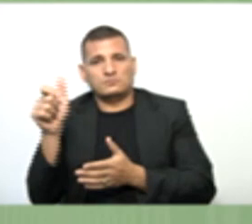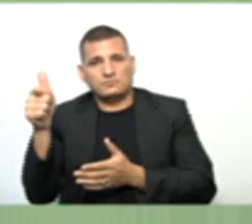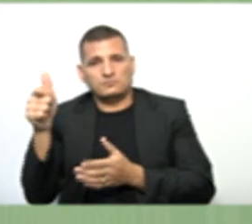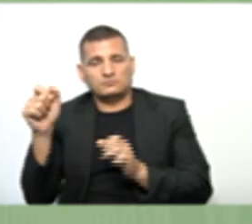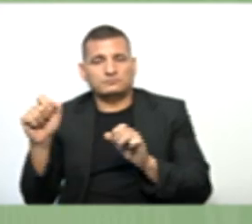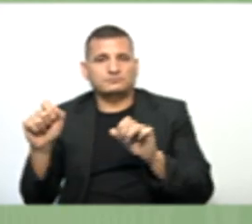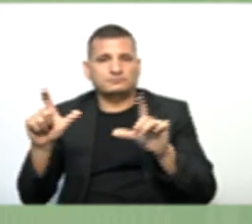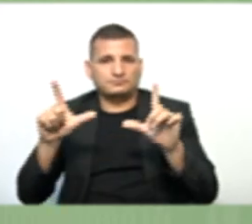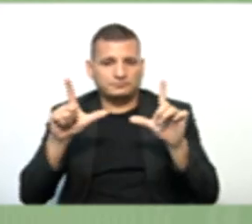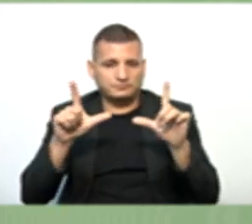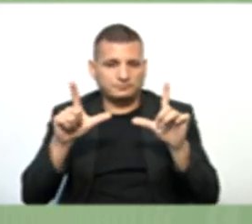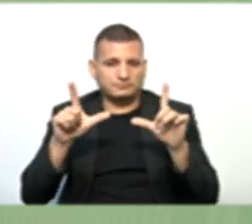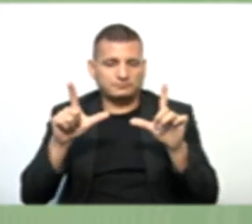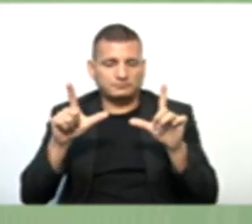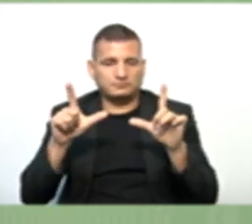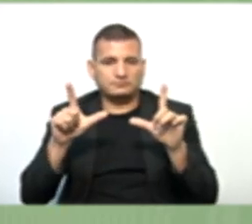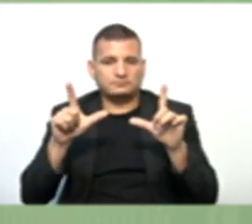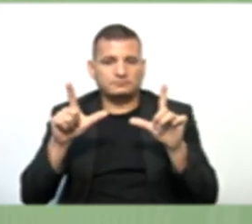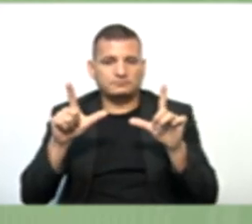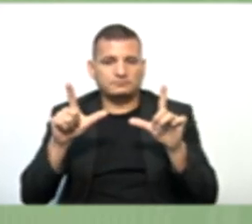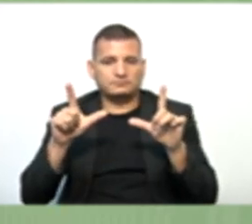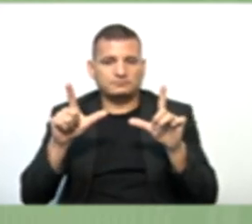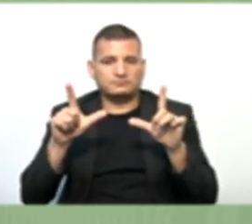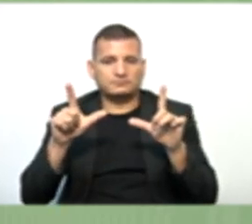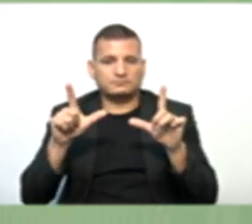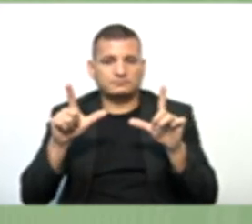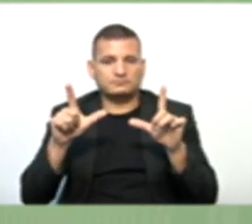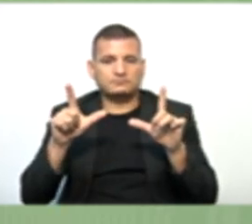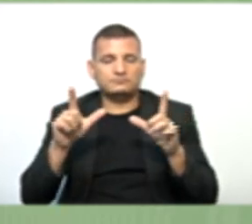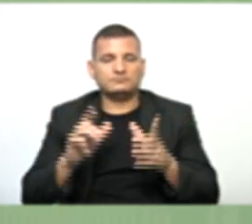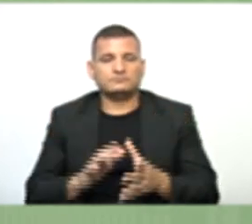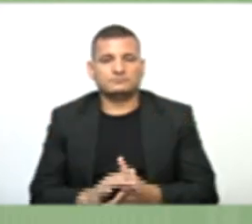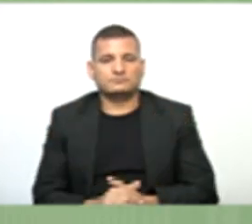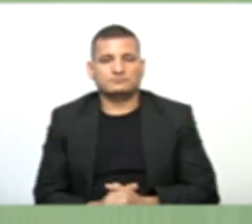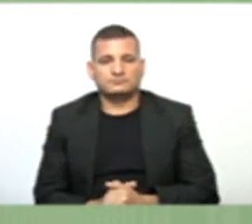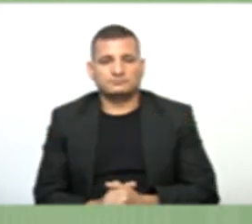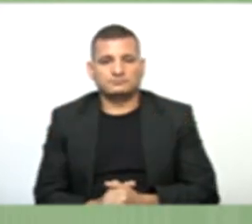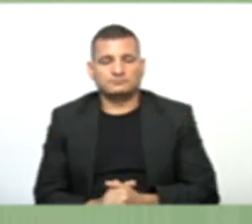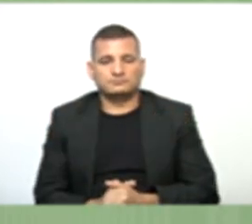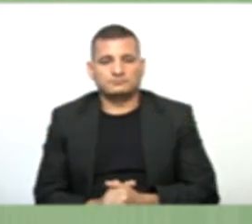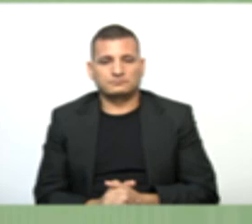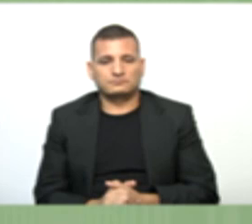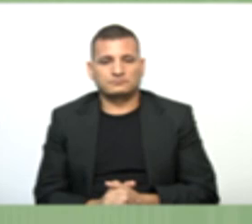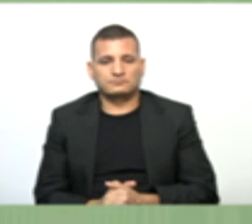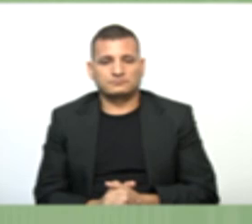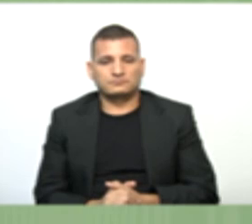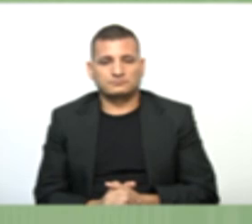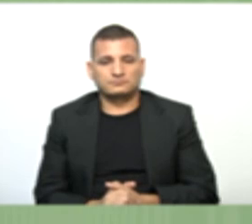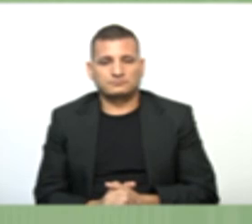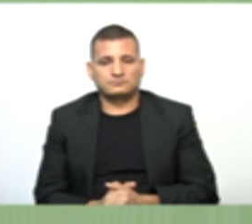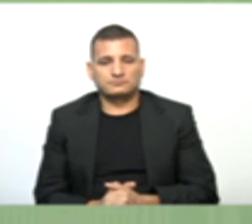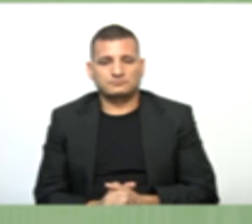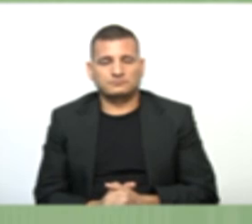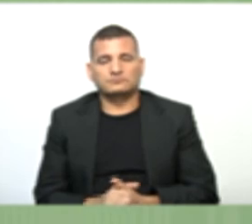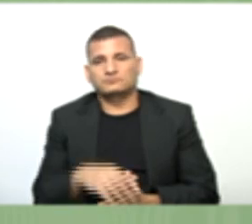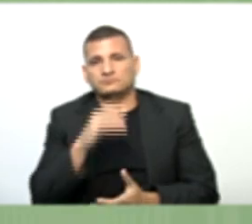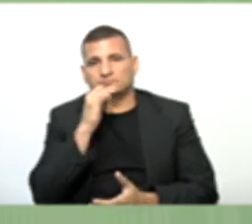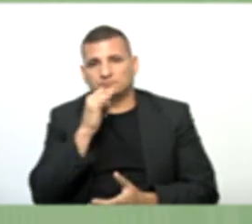ele continua adiante para os próximos comandos que estão depois do if-elif. Se a condição